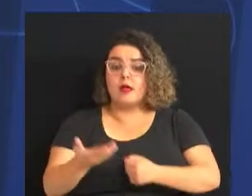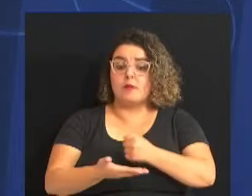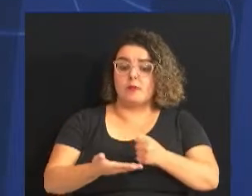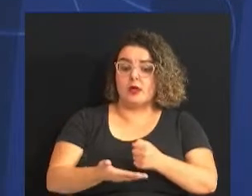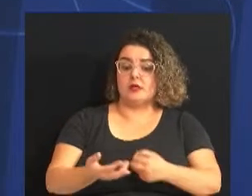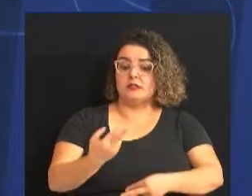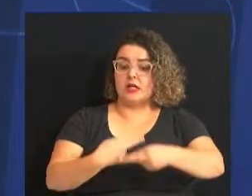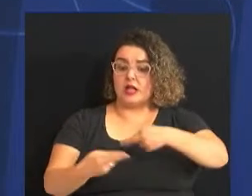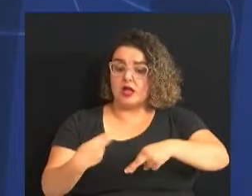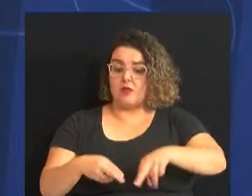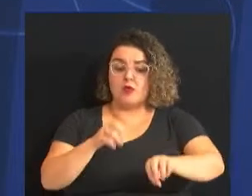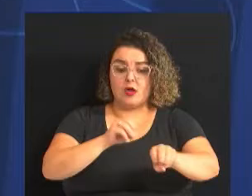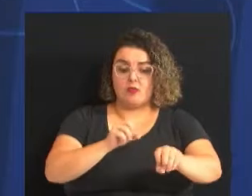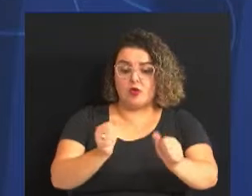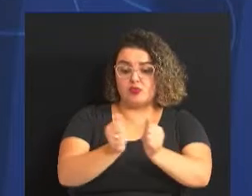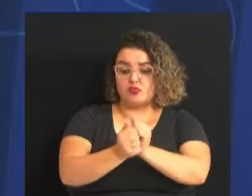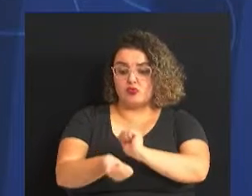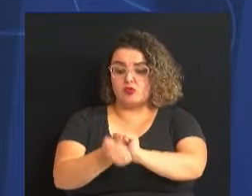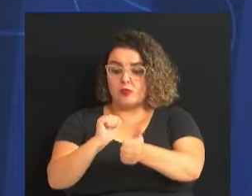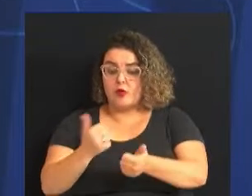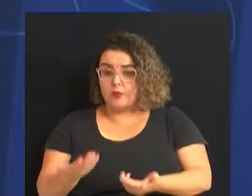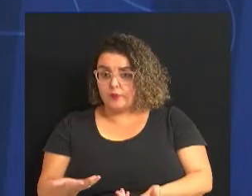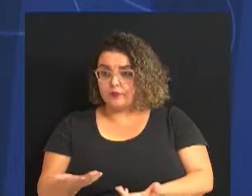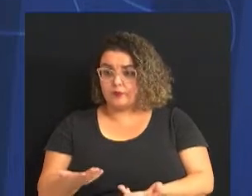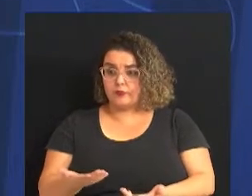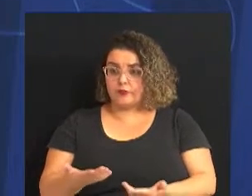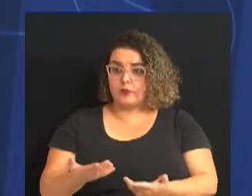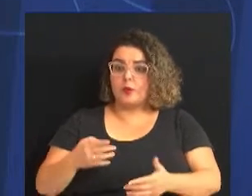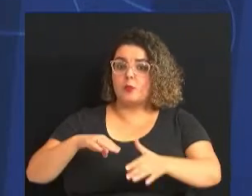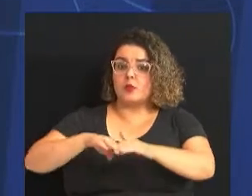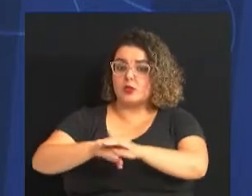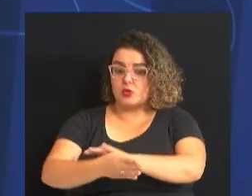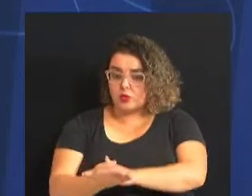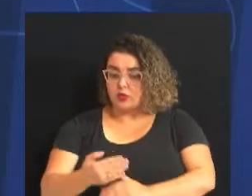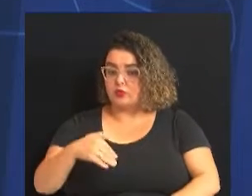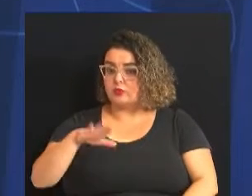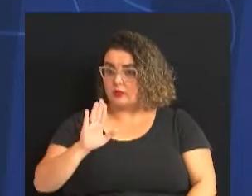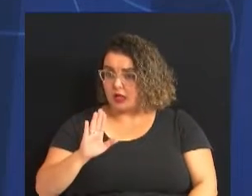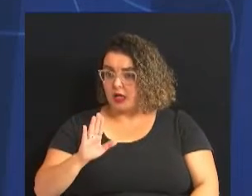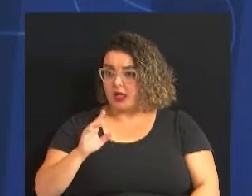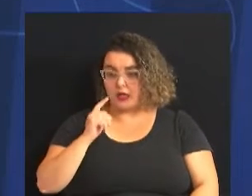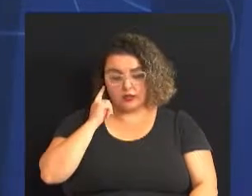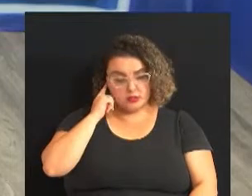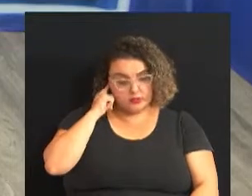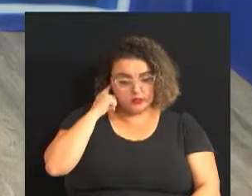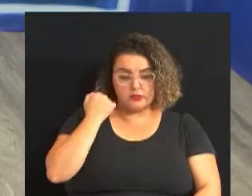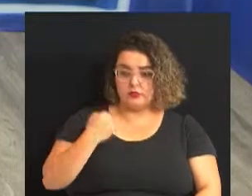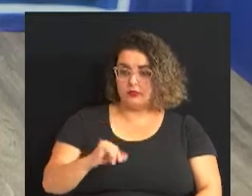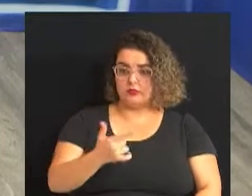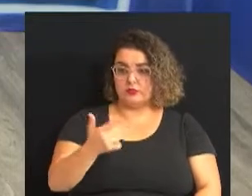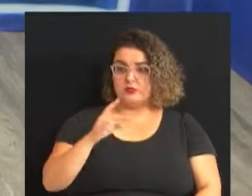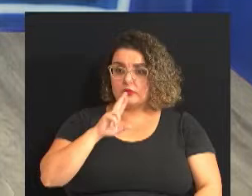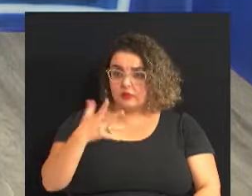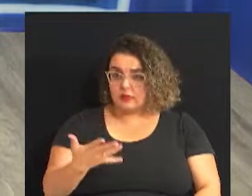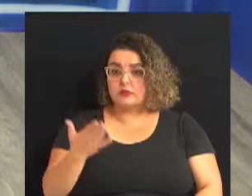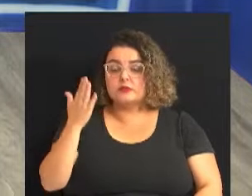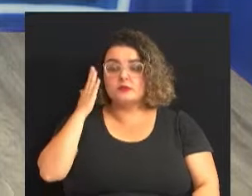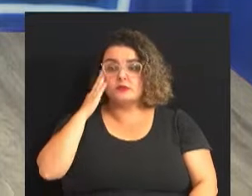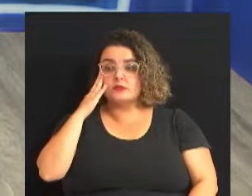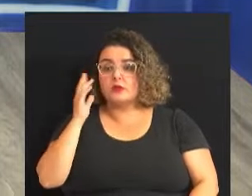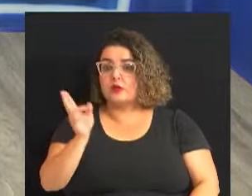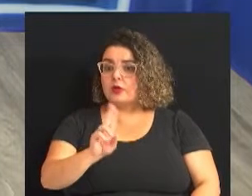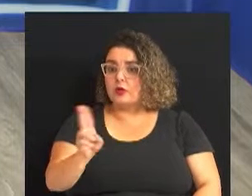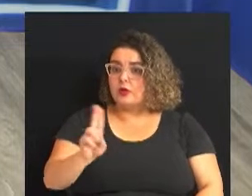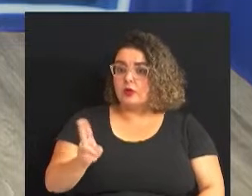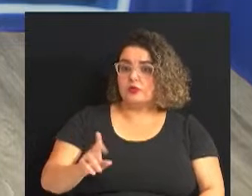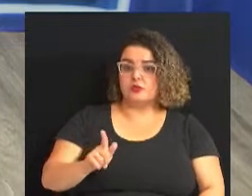mais educação e esporte para nos acostumarmos mais a, se não tiver resultado, sabermos nomes da